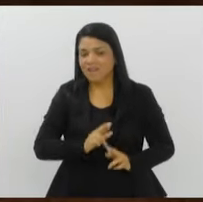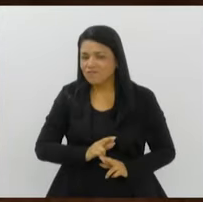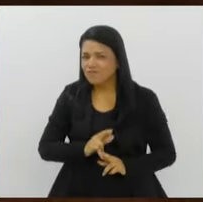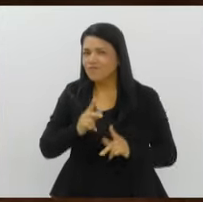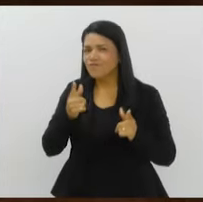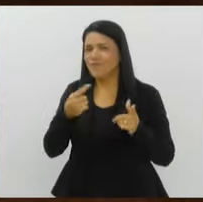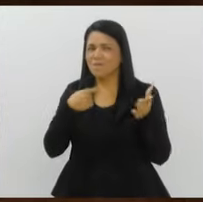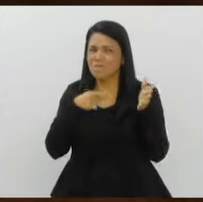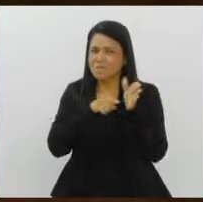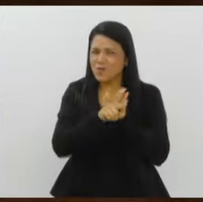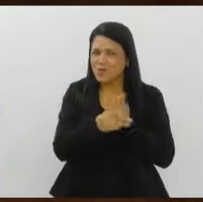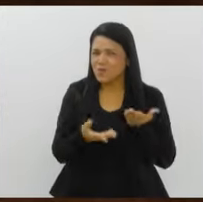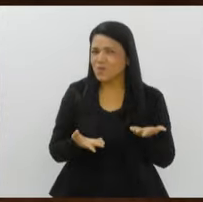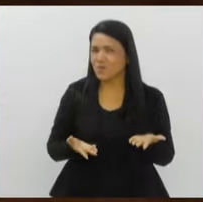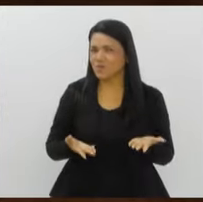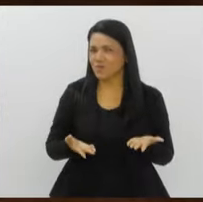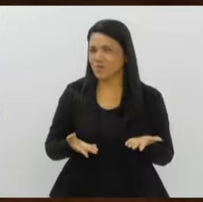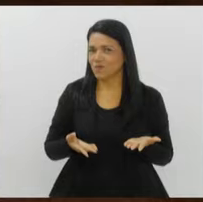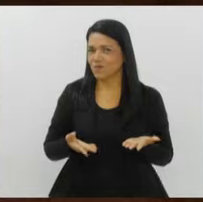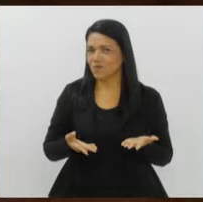isso.